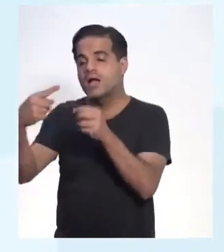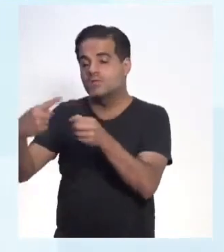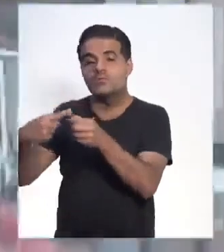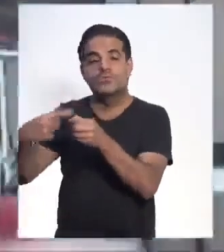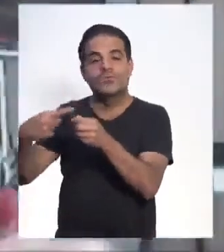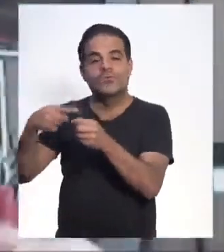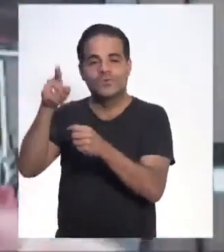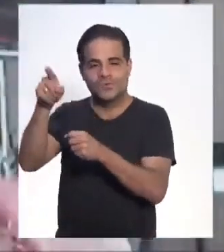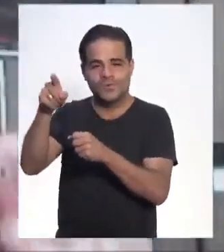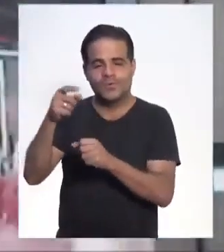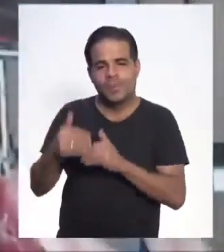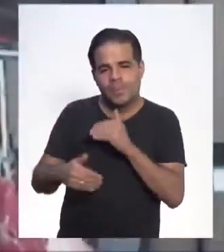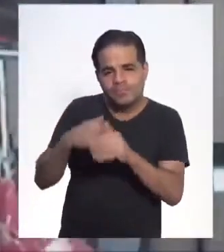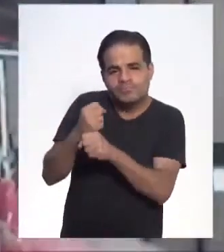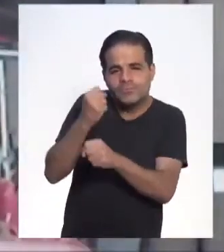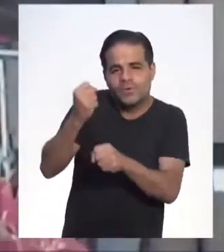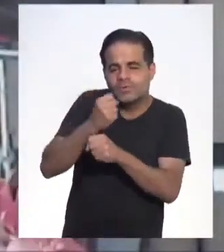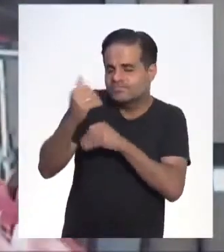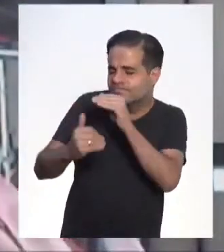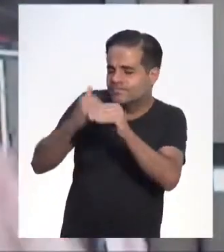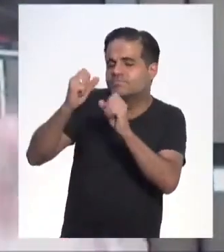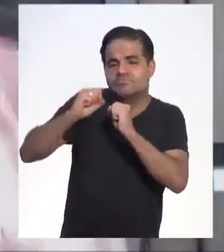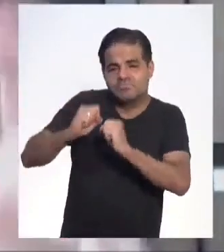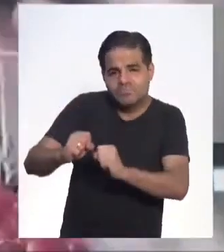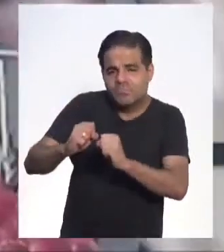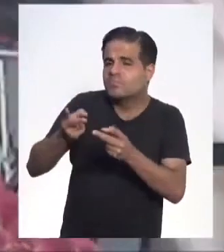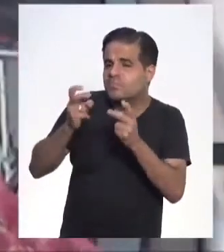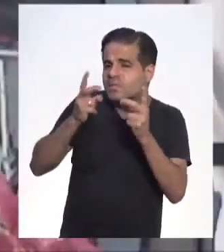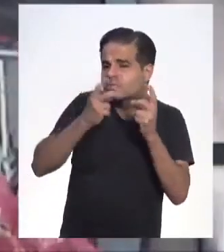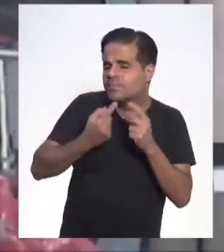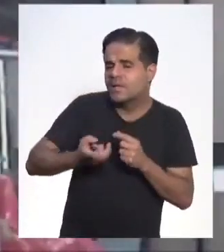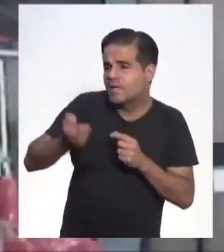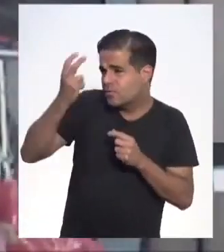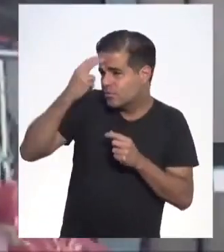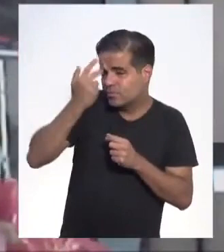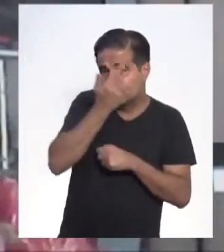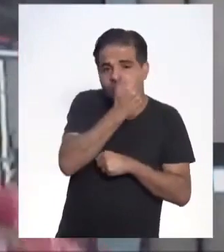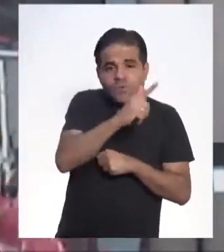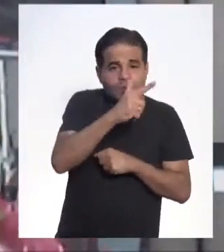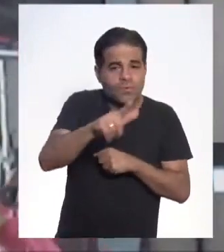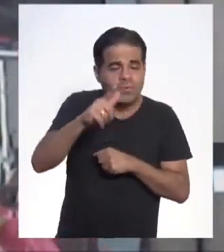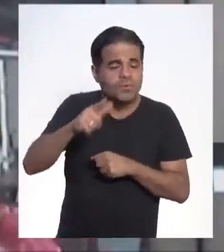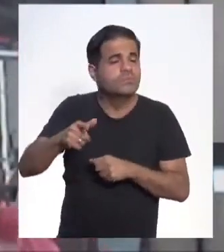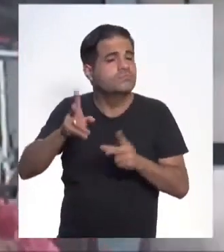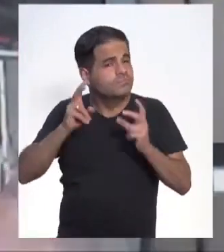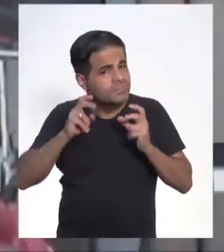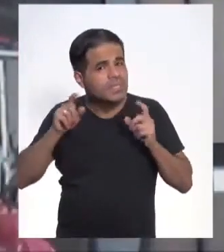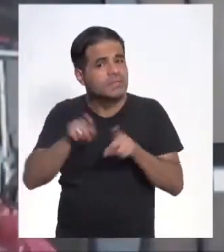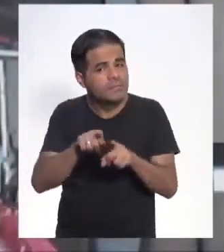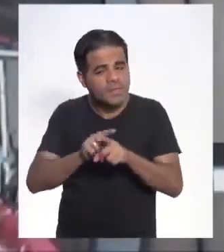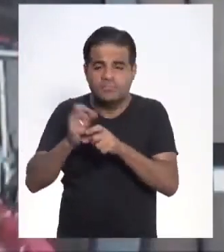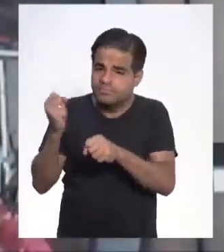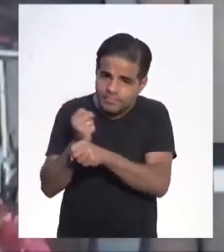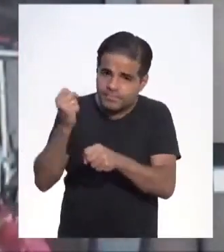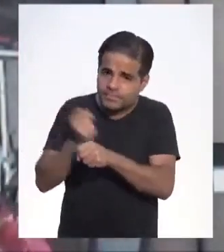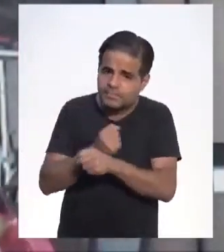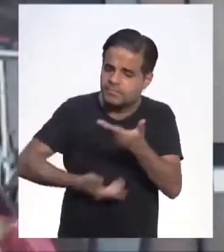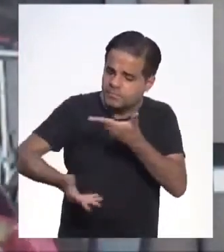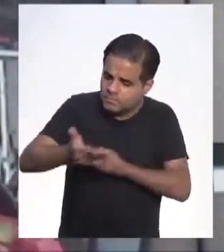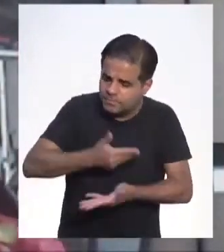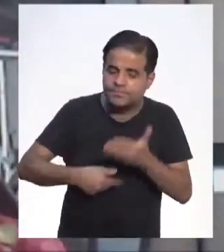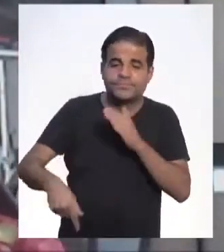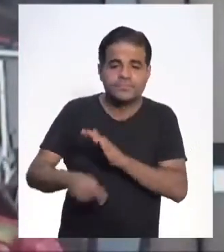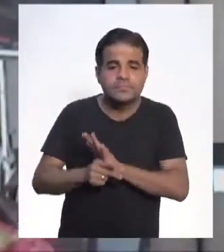de construção identitária que nós podemos perceber na cultura dos outros, nós também vamos construindo em relação à